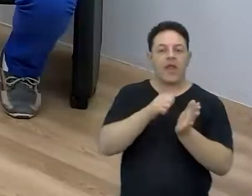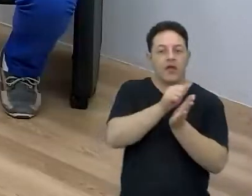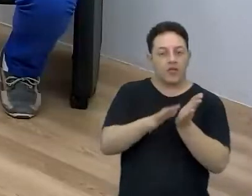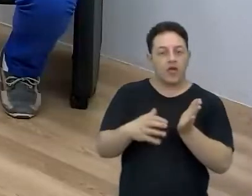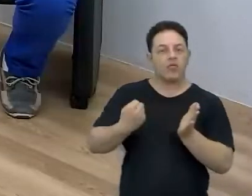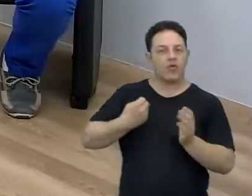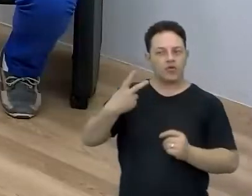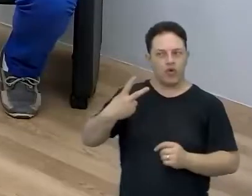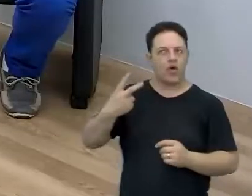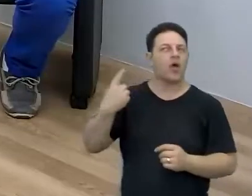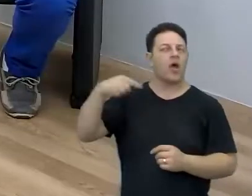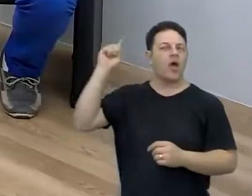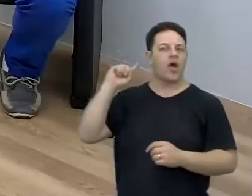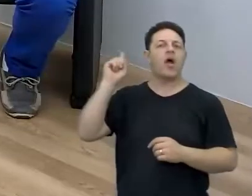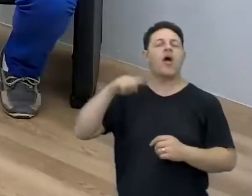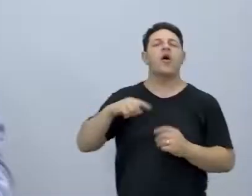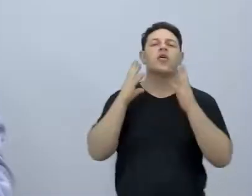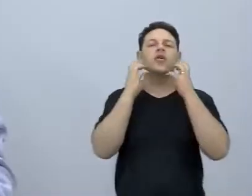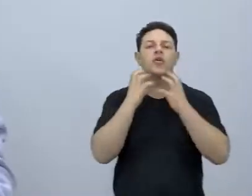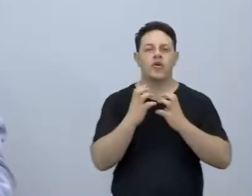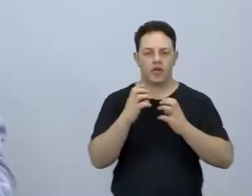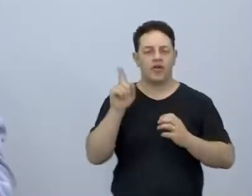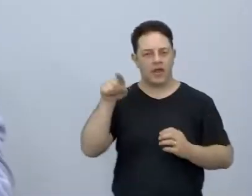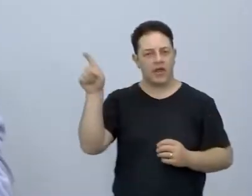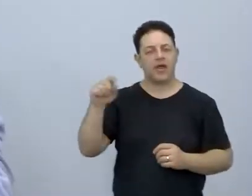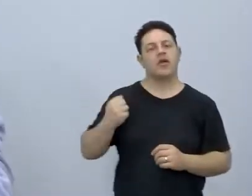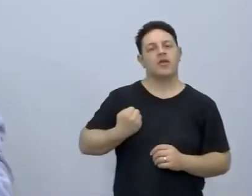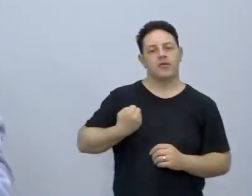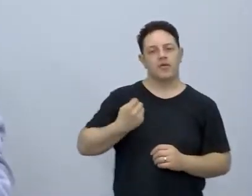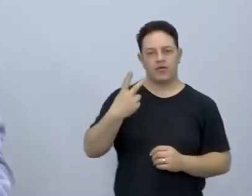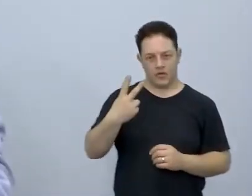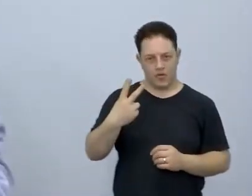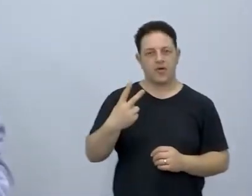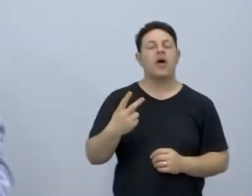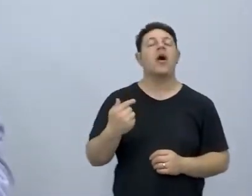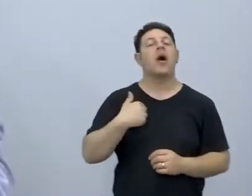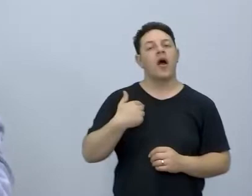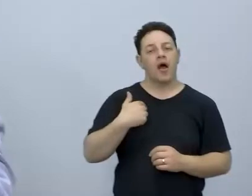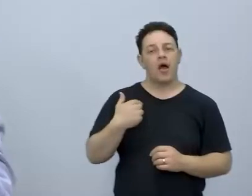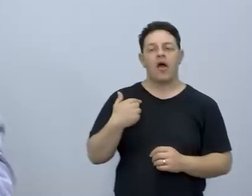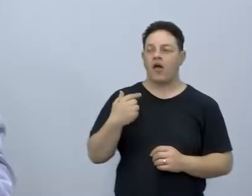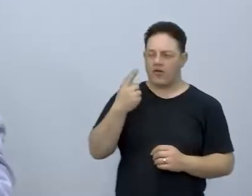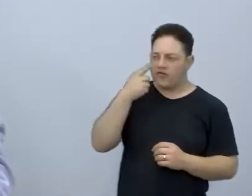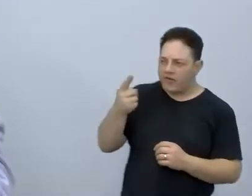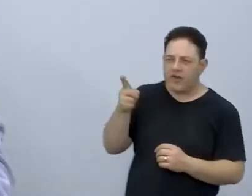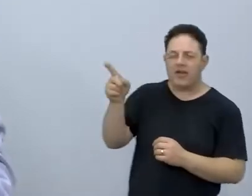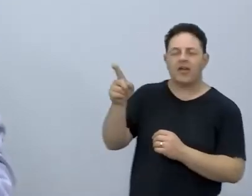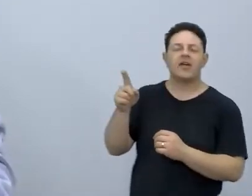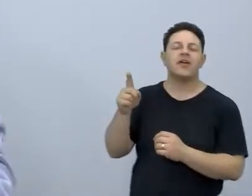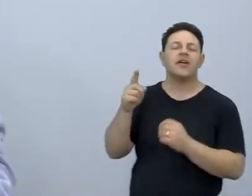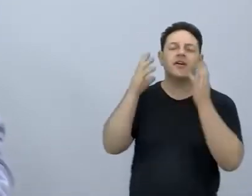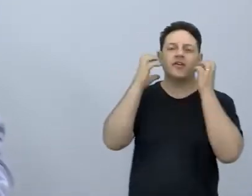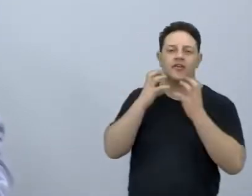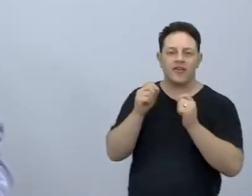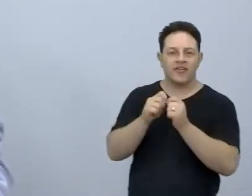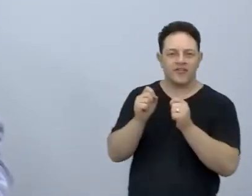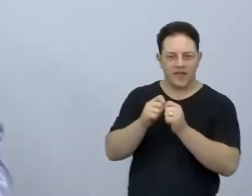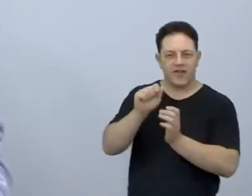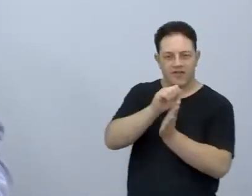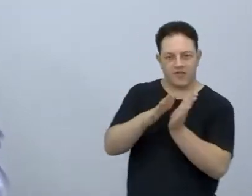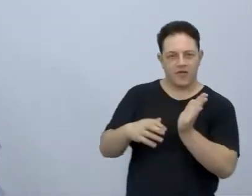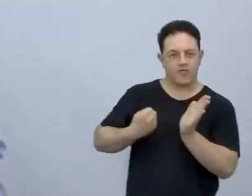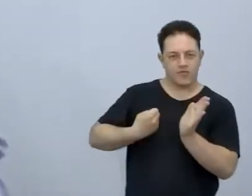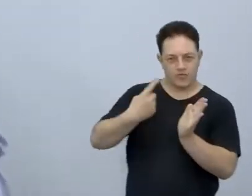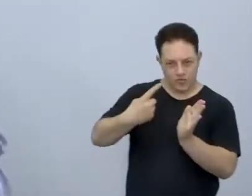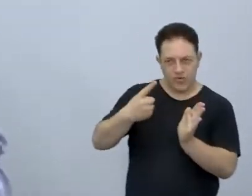atividade 1 foi o Tony. Mas eu vendo, assim, a atividade 1 que o Tony fez, ele trabalhou bastante, assim, o